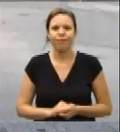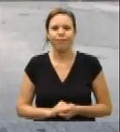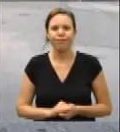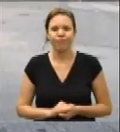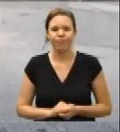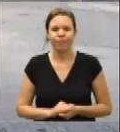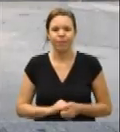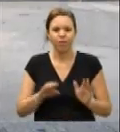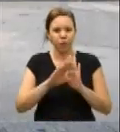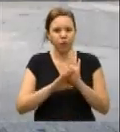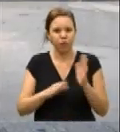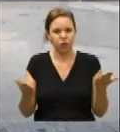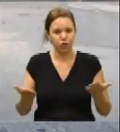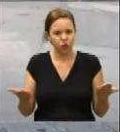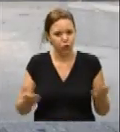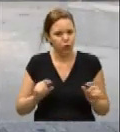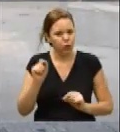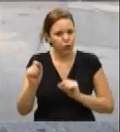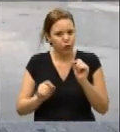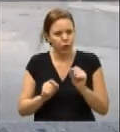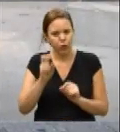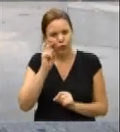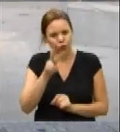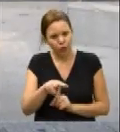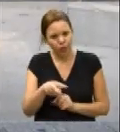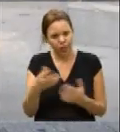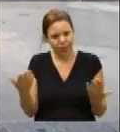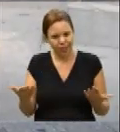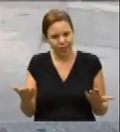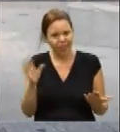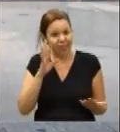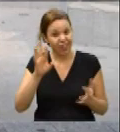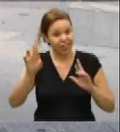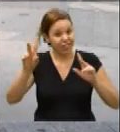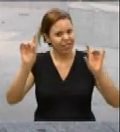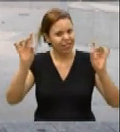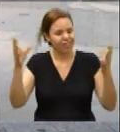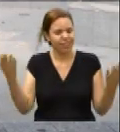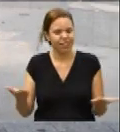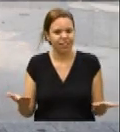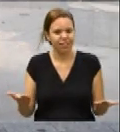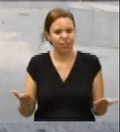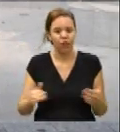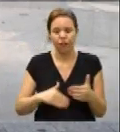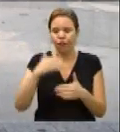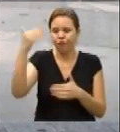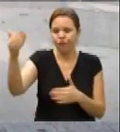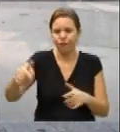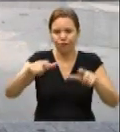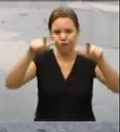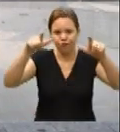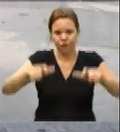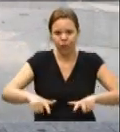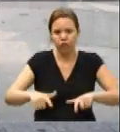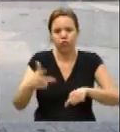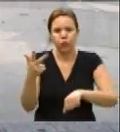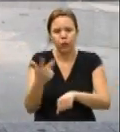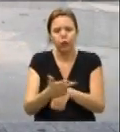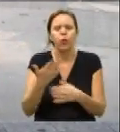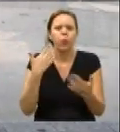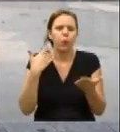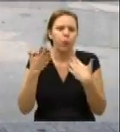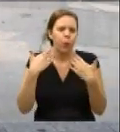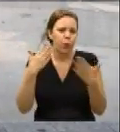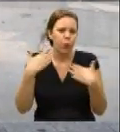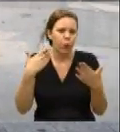Universo épico no ar e o programa de hoje, como você pode ver, está bem diferente. Nós estamos fora do estúdio porque vamos bater um papo